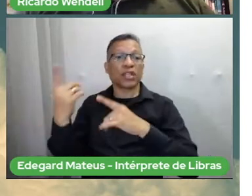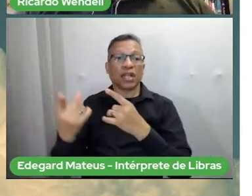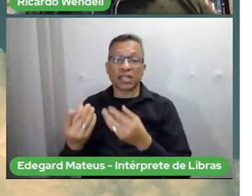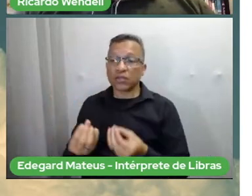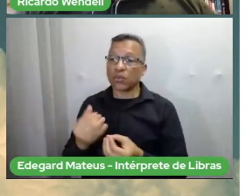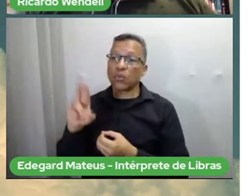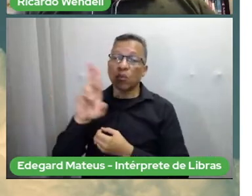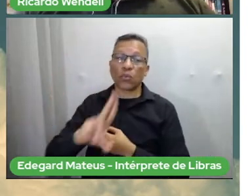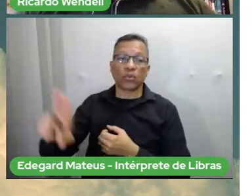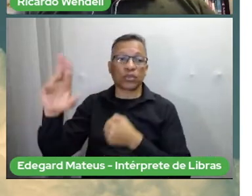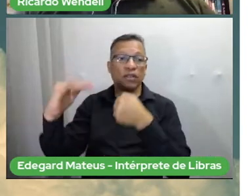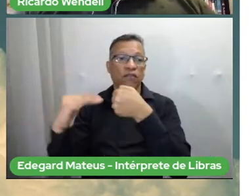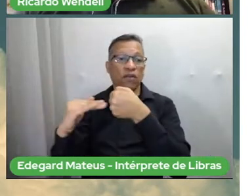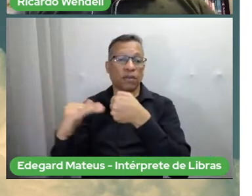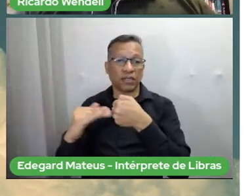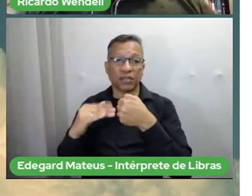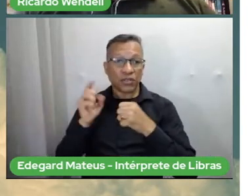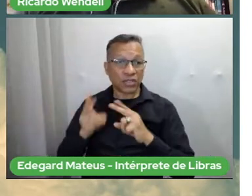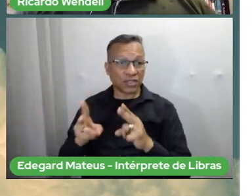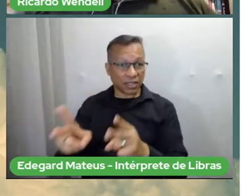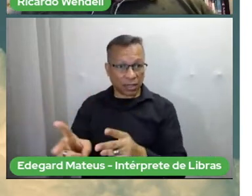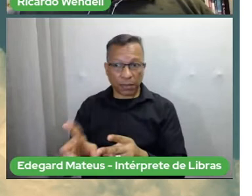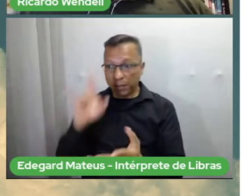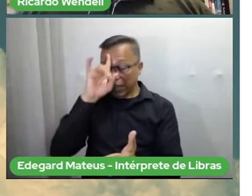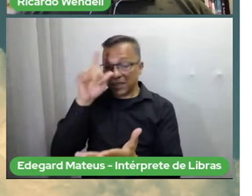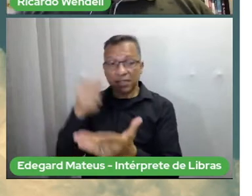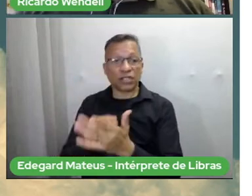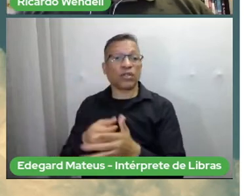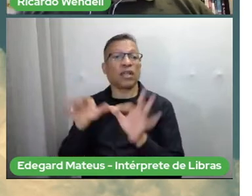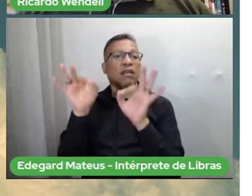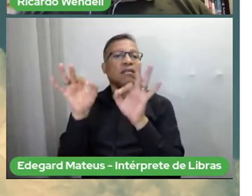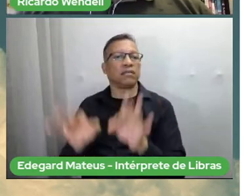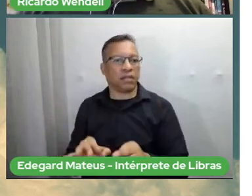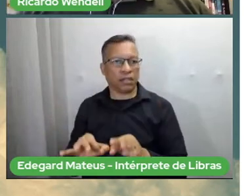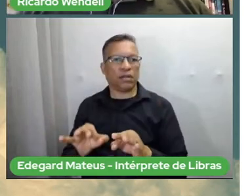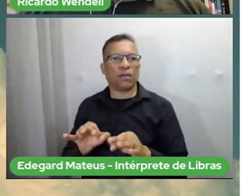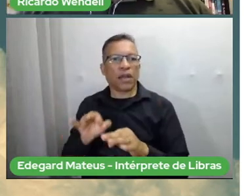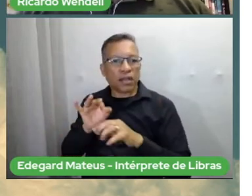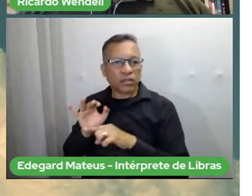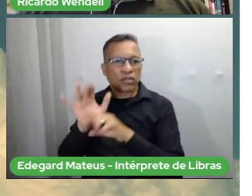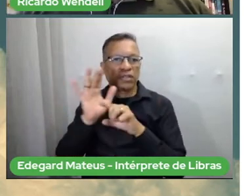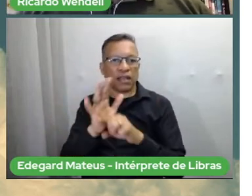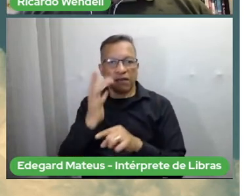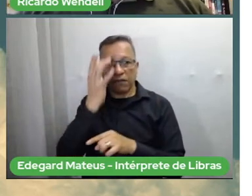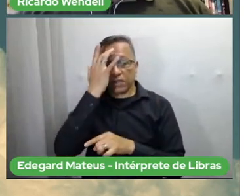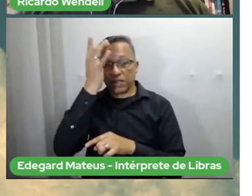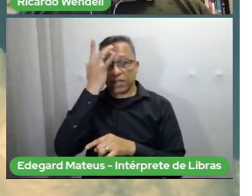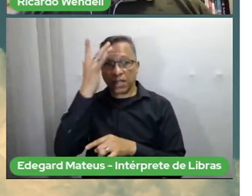tempo inteiro para a tomada de decisão, para facilitar seu dia a dia.